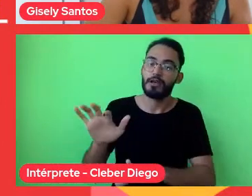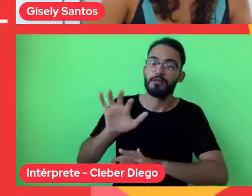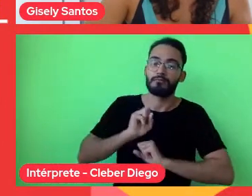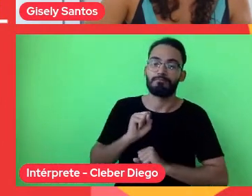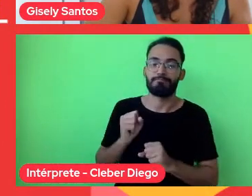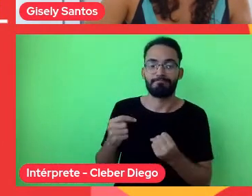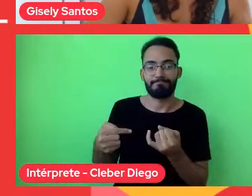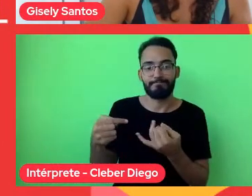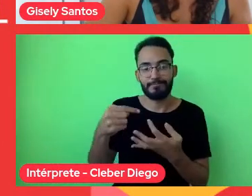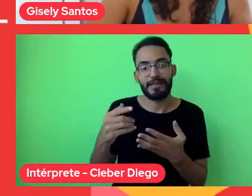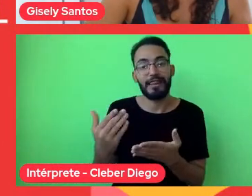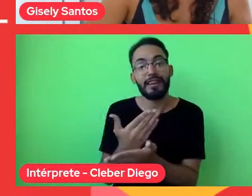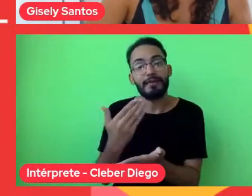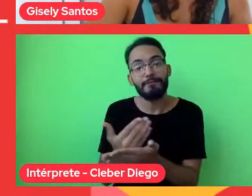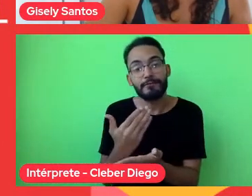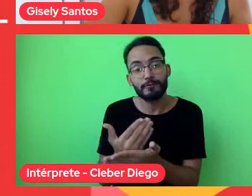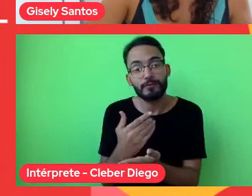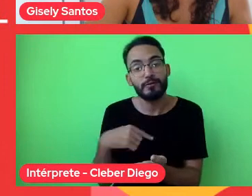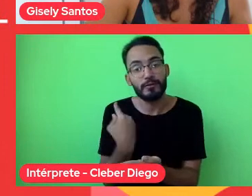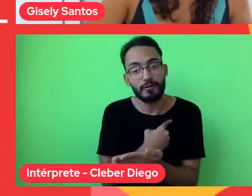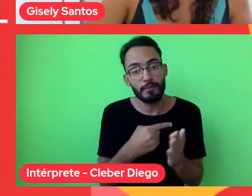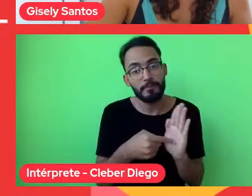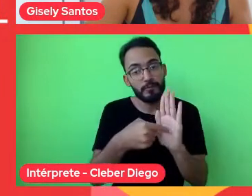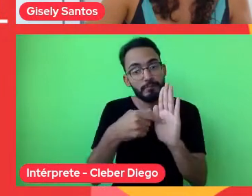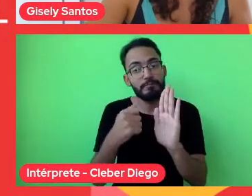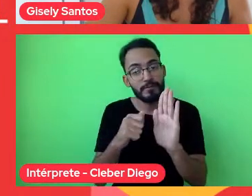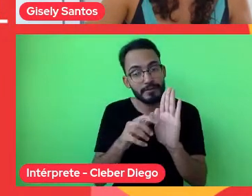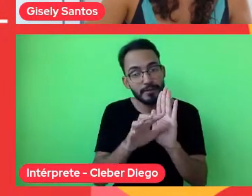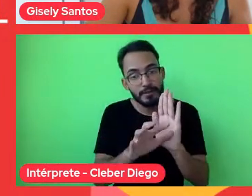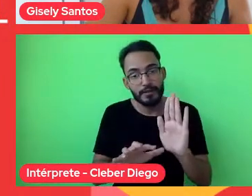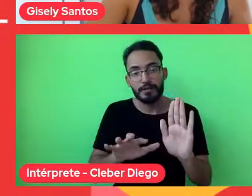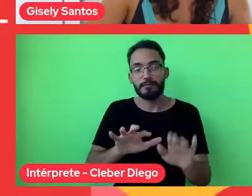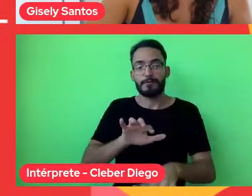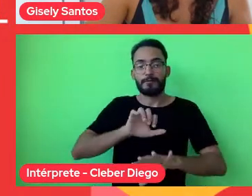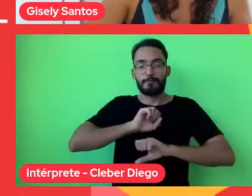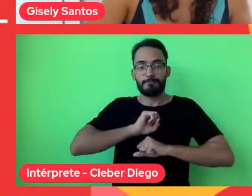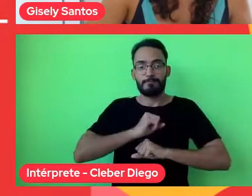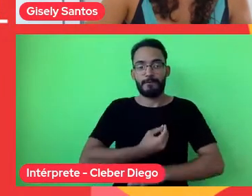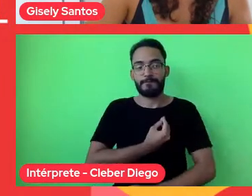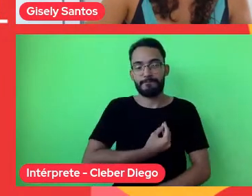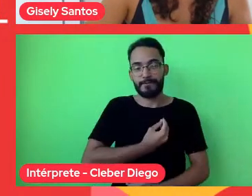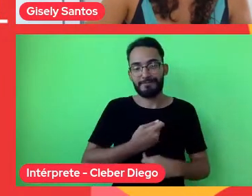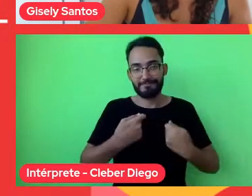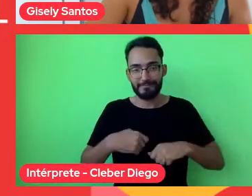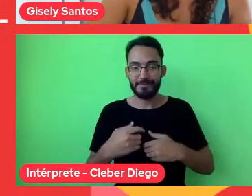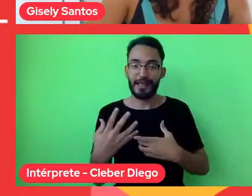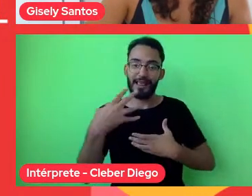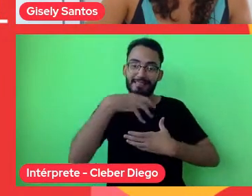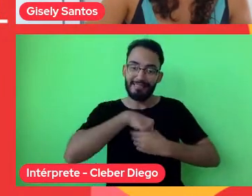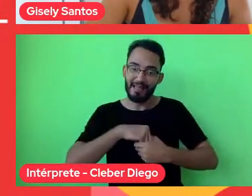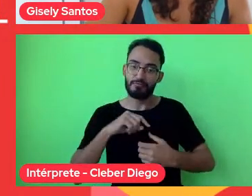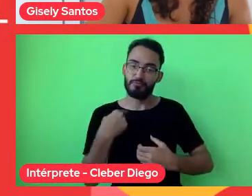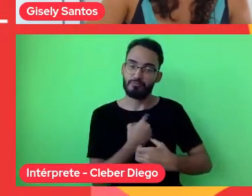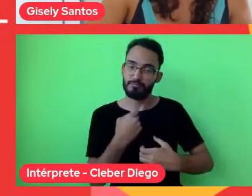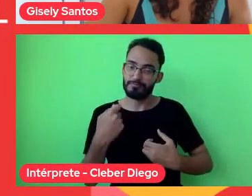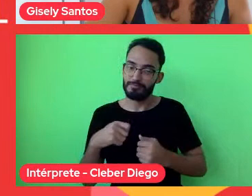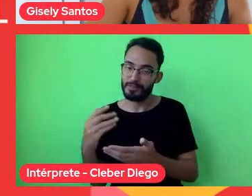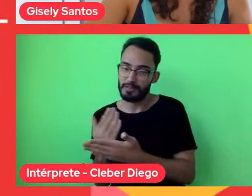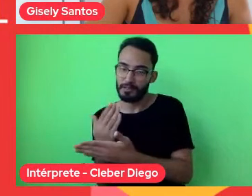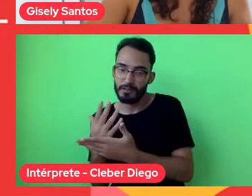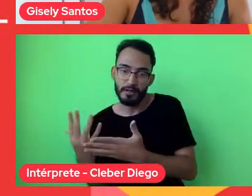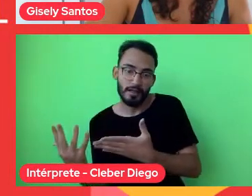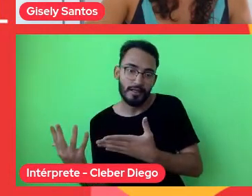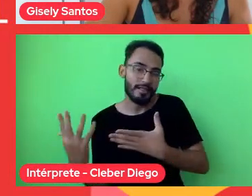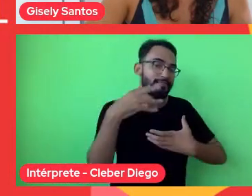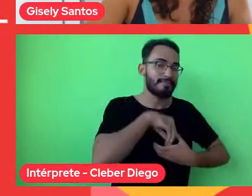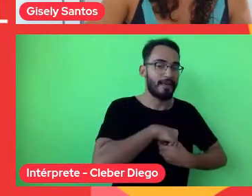esses livros que a gente traz, que a gente tem que trazer para a nossa vida. Que é trazer para dentro de nós isso. que